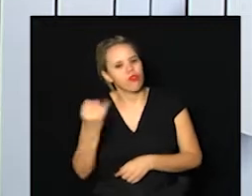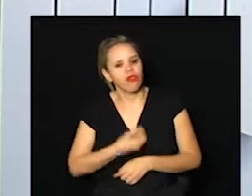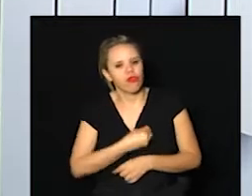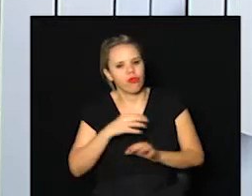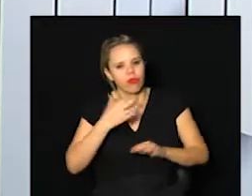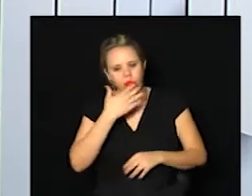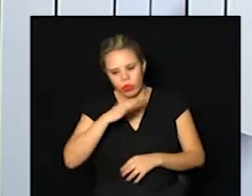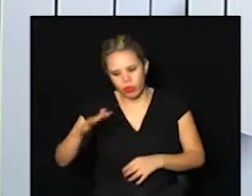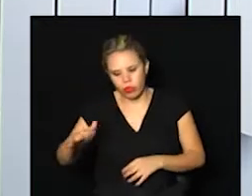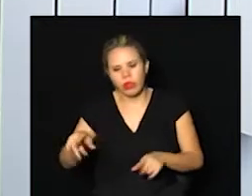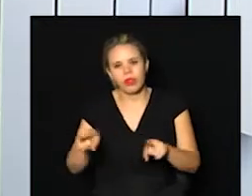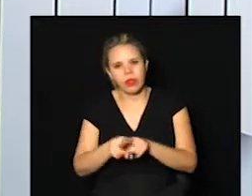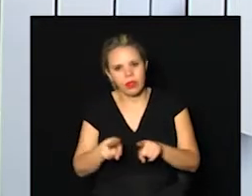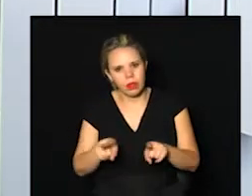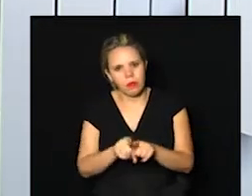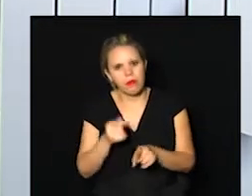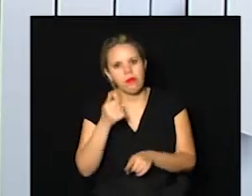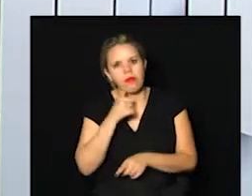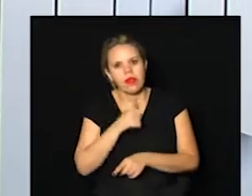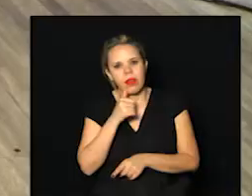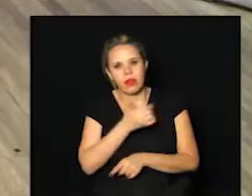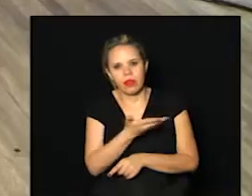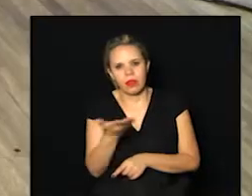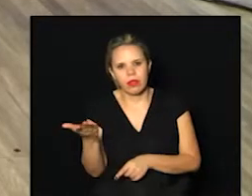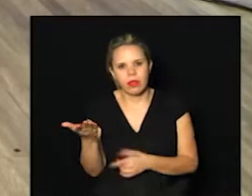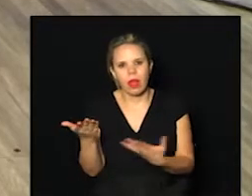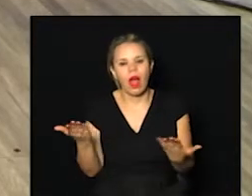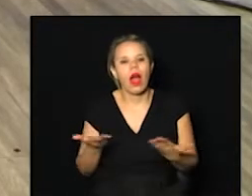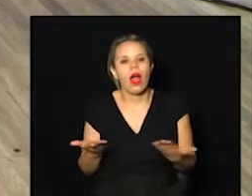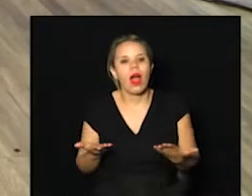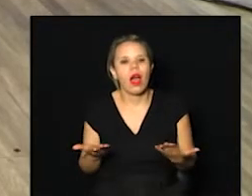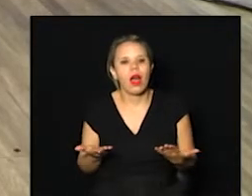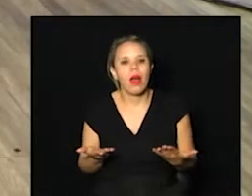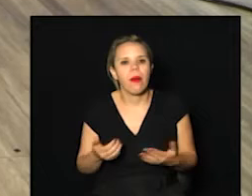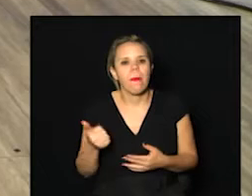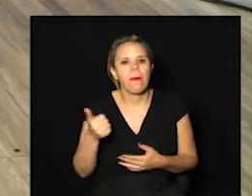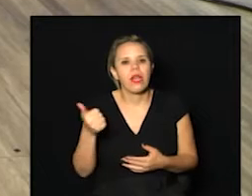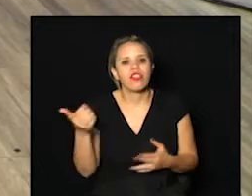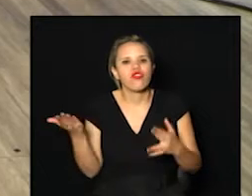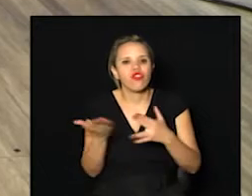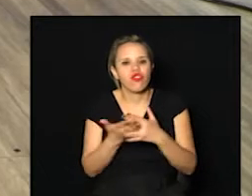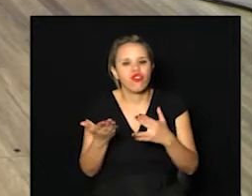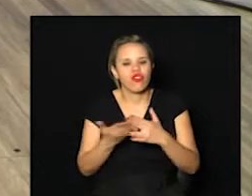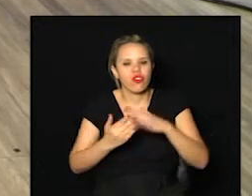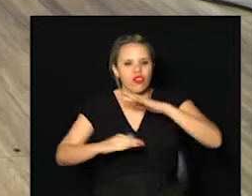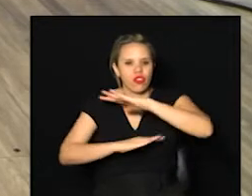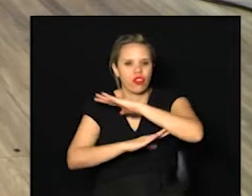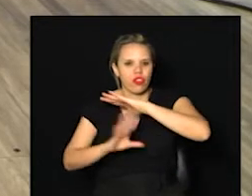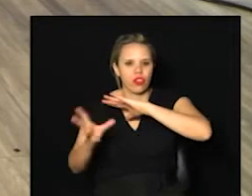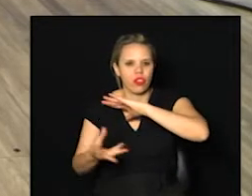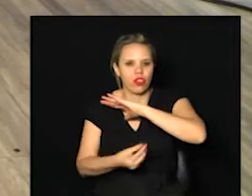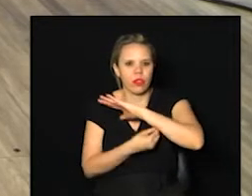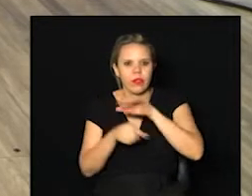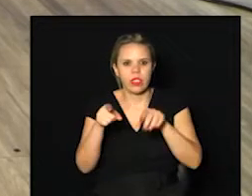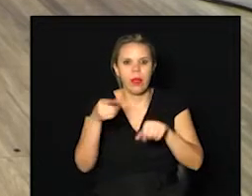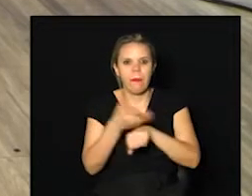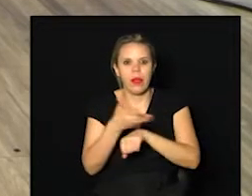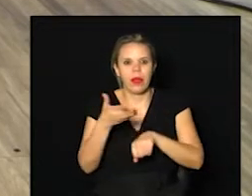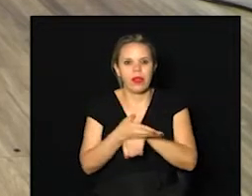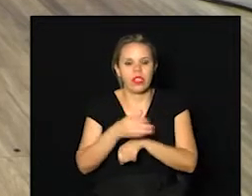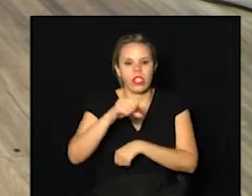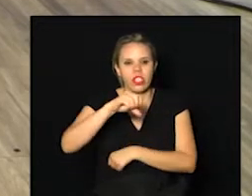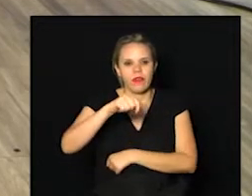para a criança e também para a mulher. Vamos fazer o seguinte, primeiro intervalo aqui no Câmara Total, vá participando, hein?